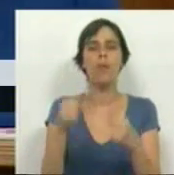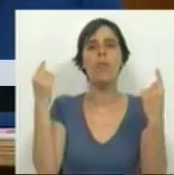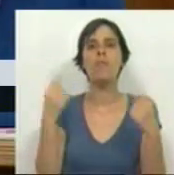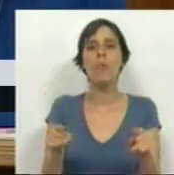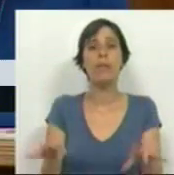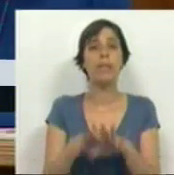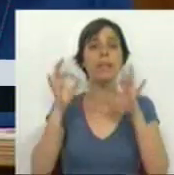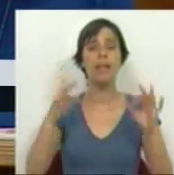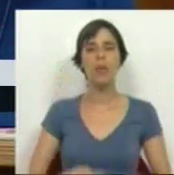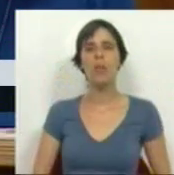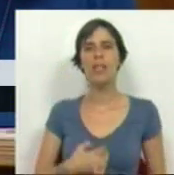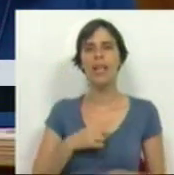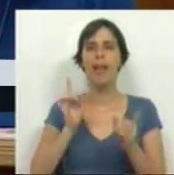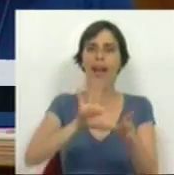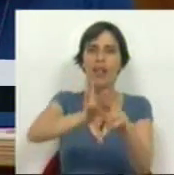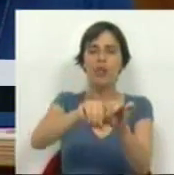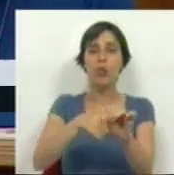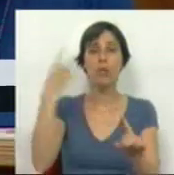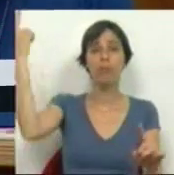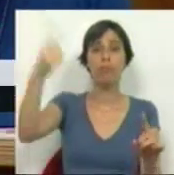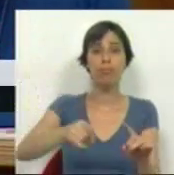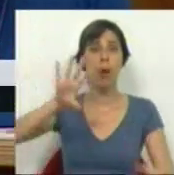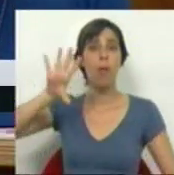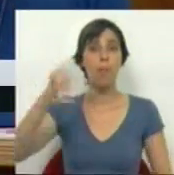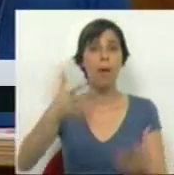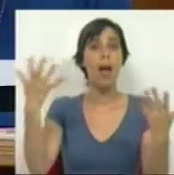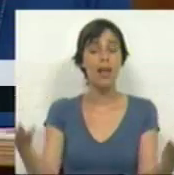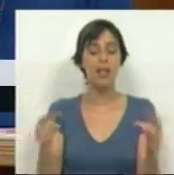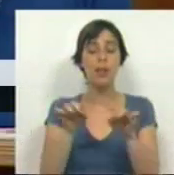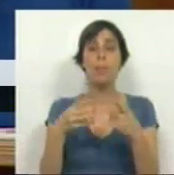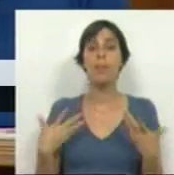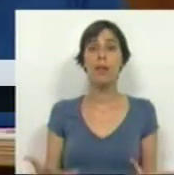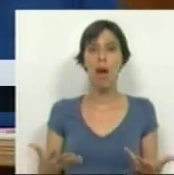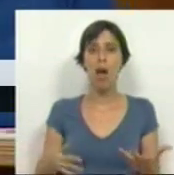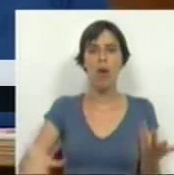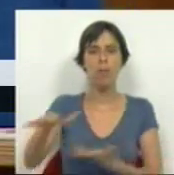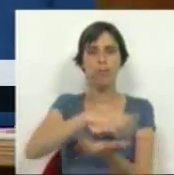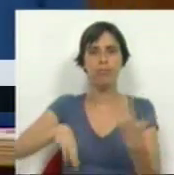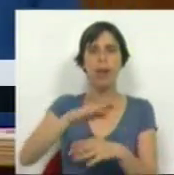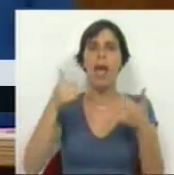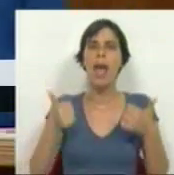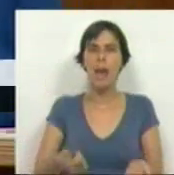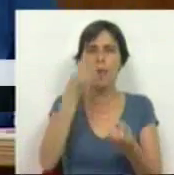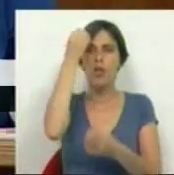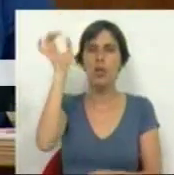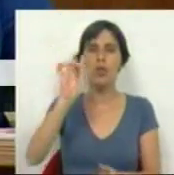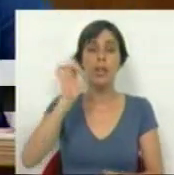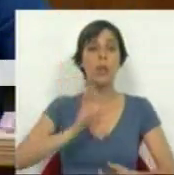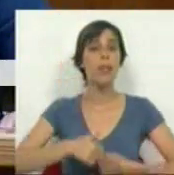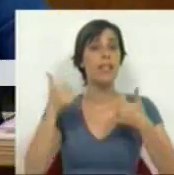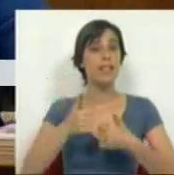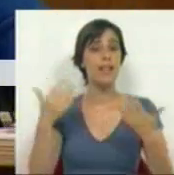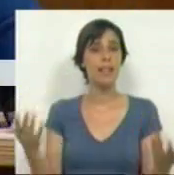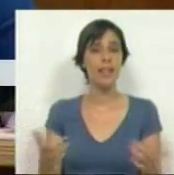tem paralelo na dimensão da destruição que impuseram ao país. Neste momento de pântano, é bom não esquecer o